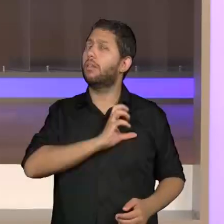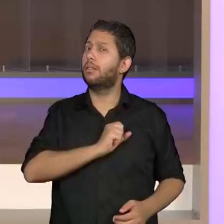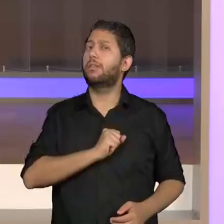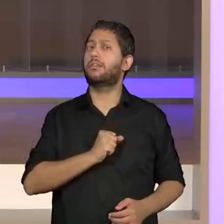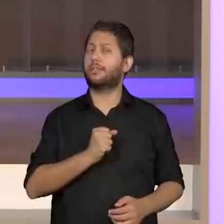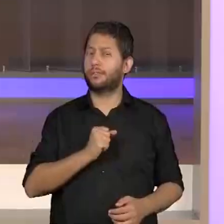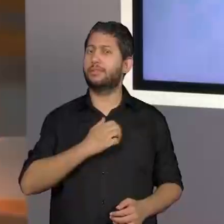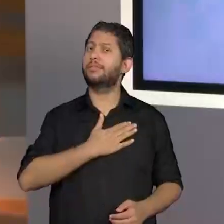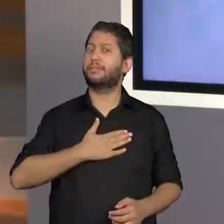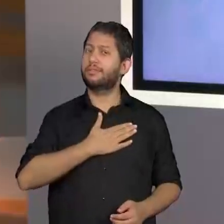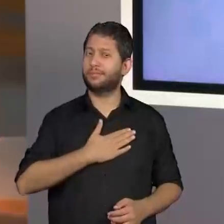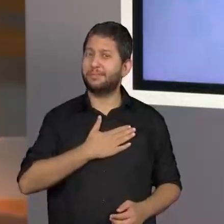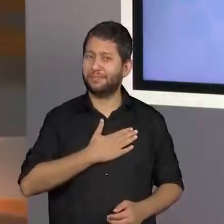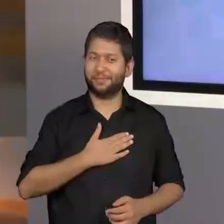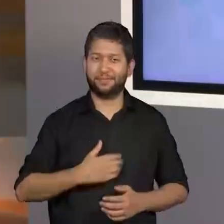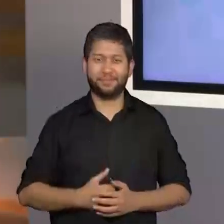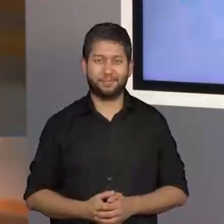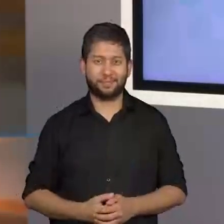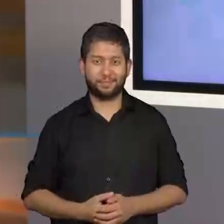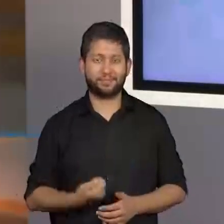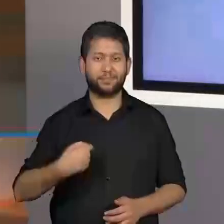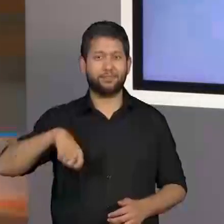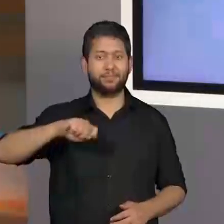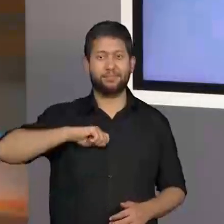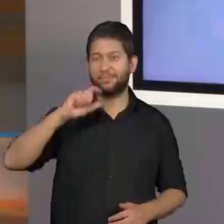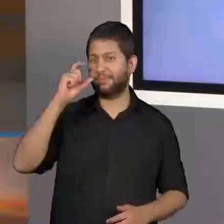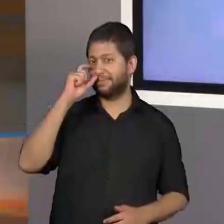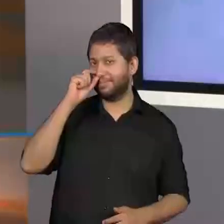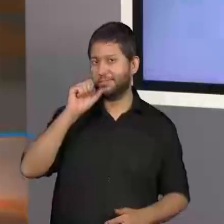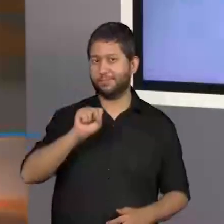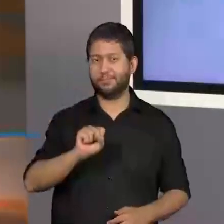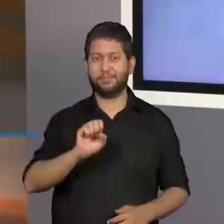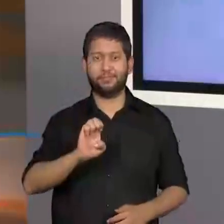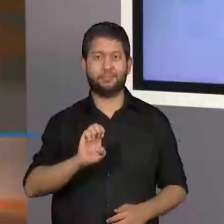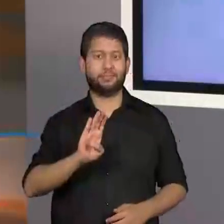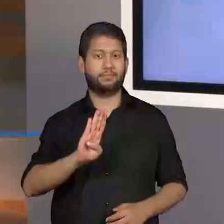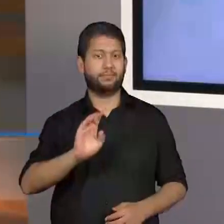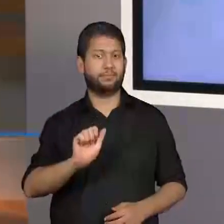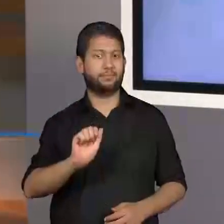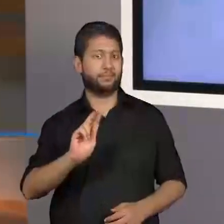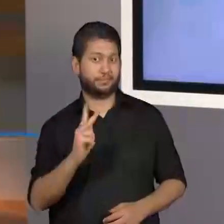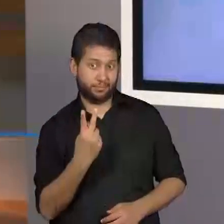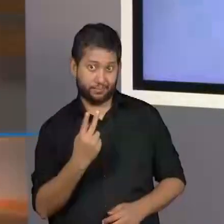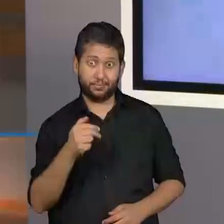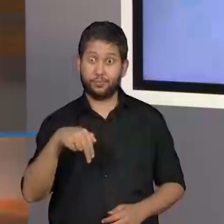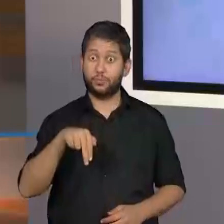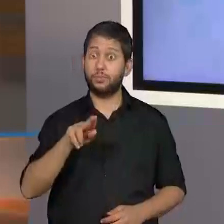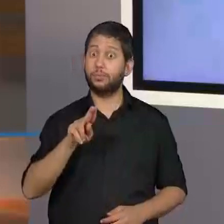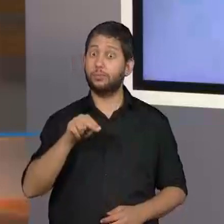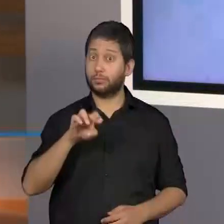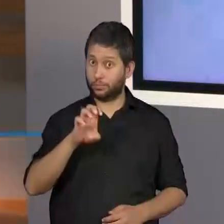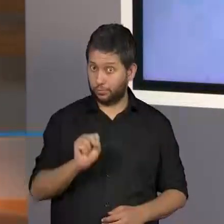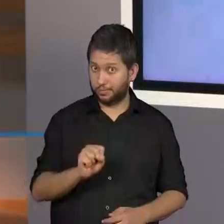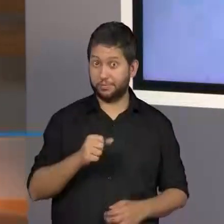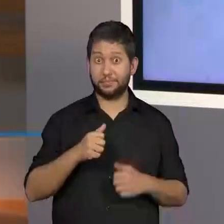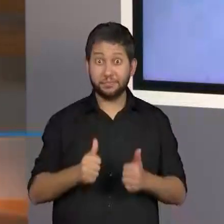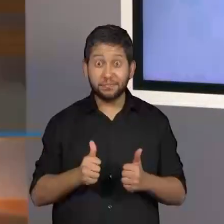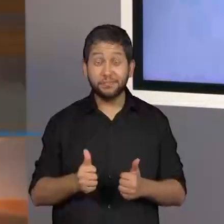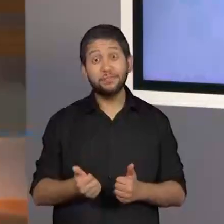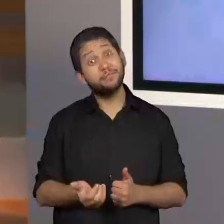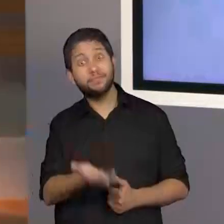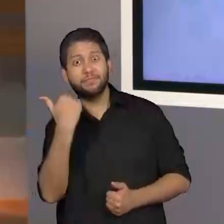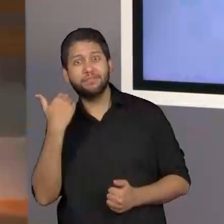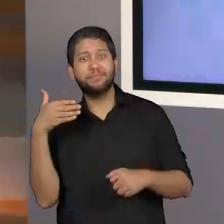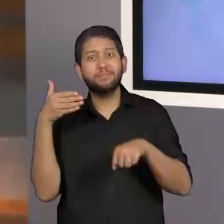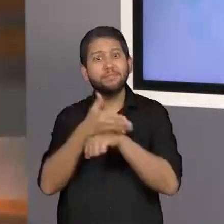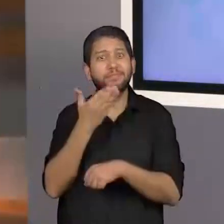de hoje. Eu sou o professor Seba Nunes e quero convidar você mais uma vez a participar de uma super